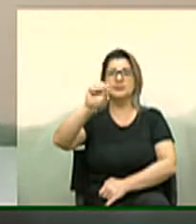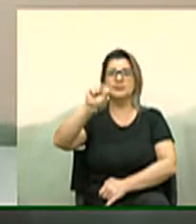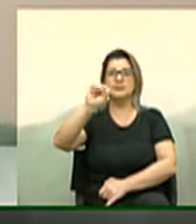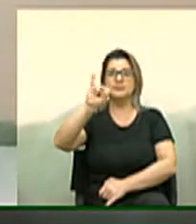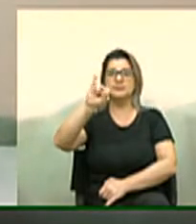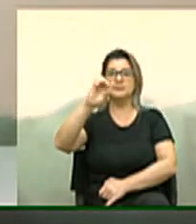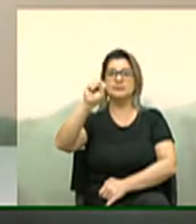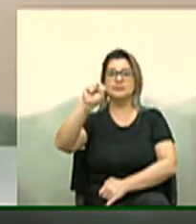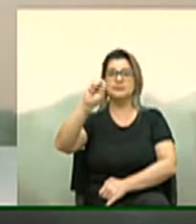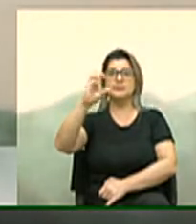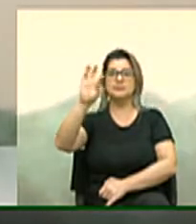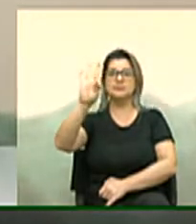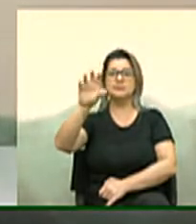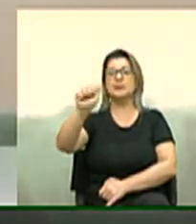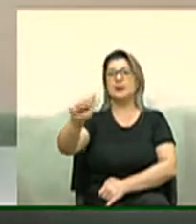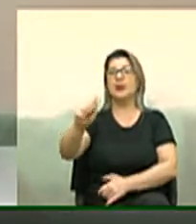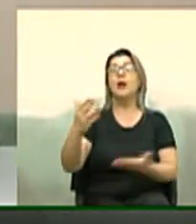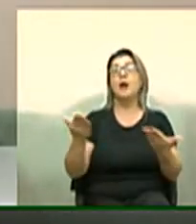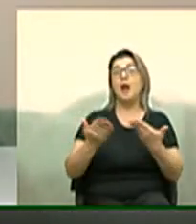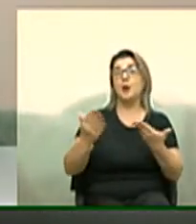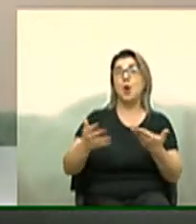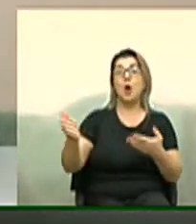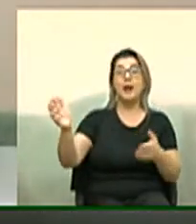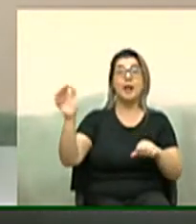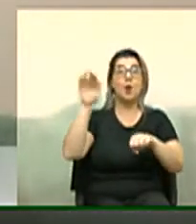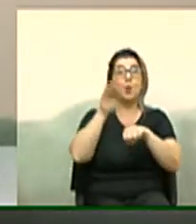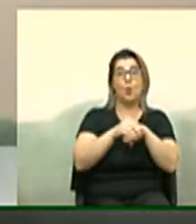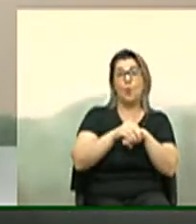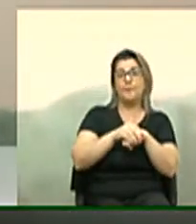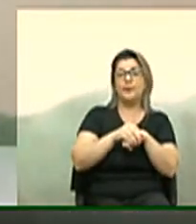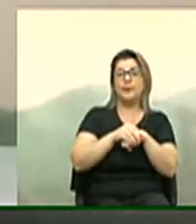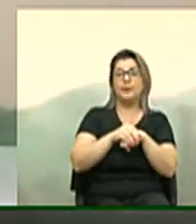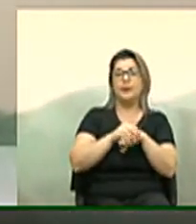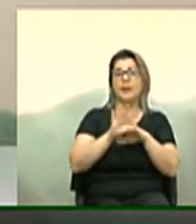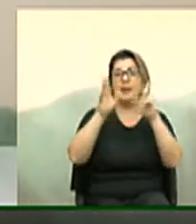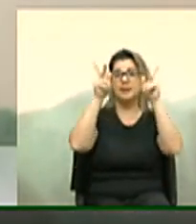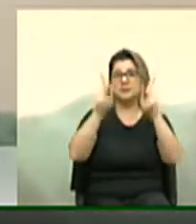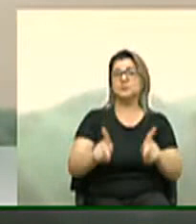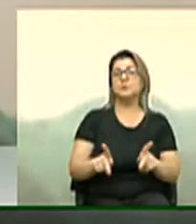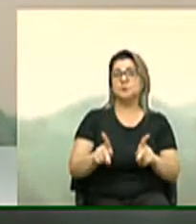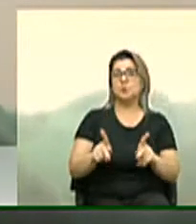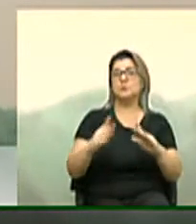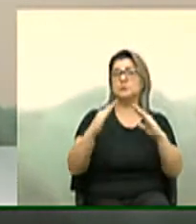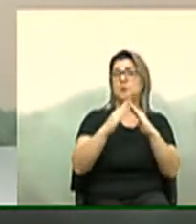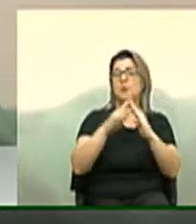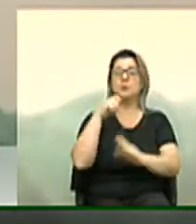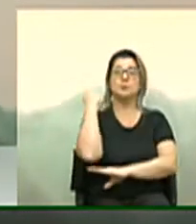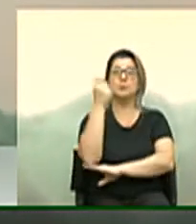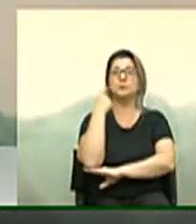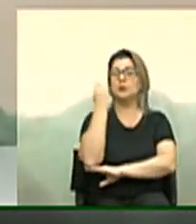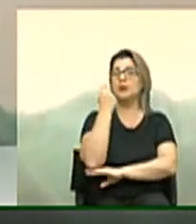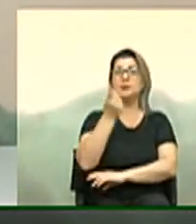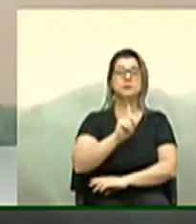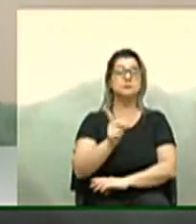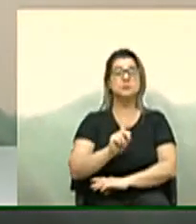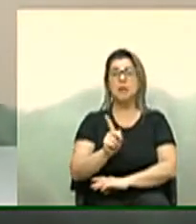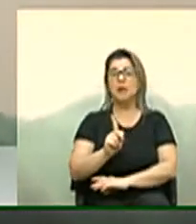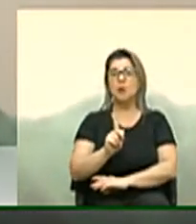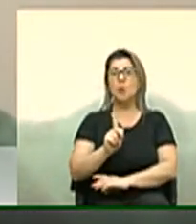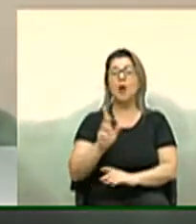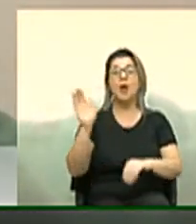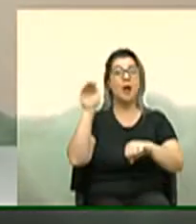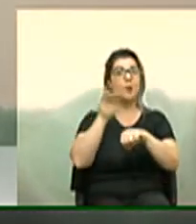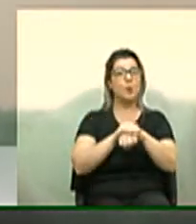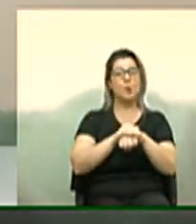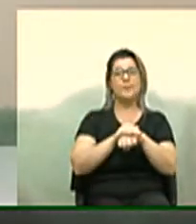Alegre, é da população da região metropolitana. Não, a culpa é da administração de Porto Alegre, que não